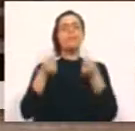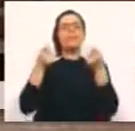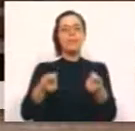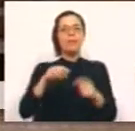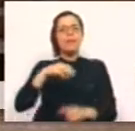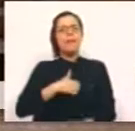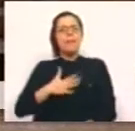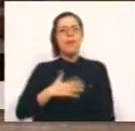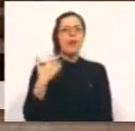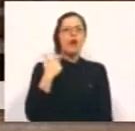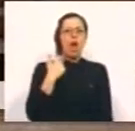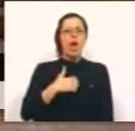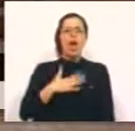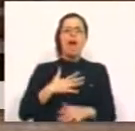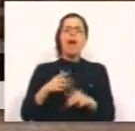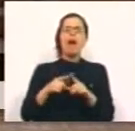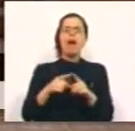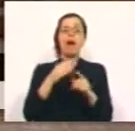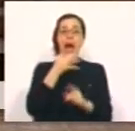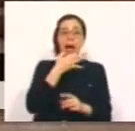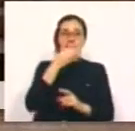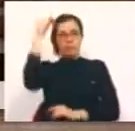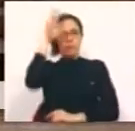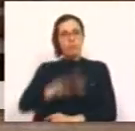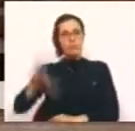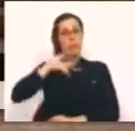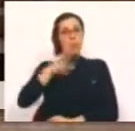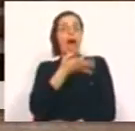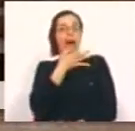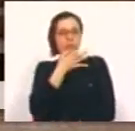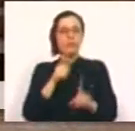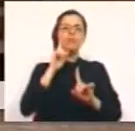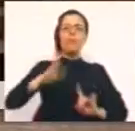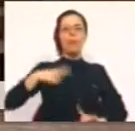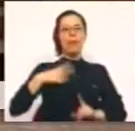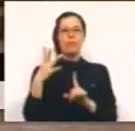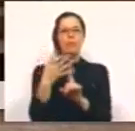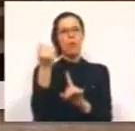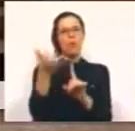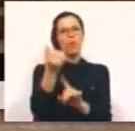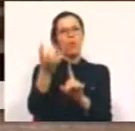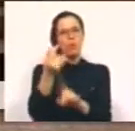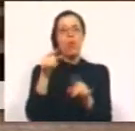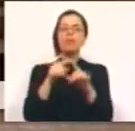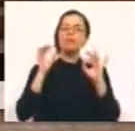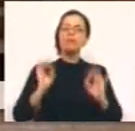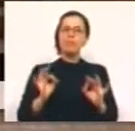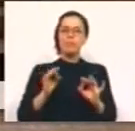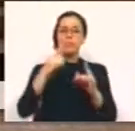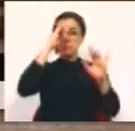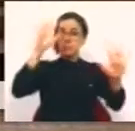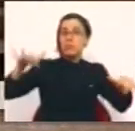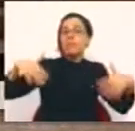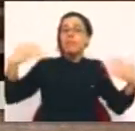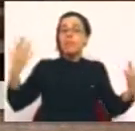as micro, pequenas e médias empresas que se instalem no interior do país. Um património de conquistas que seria absolutamente